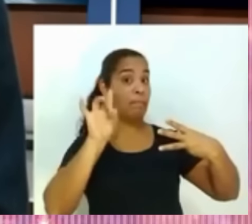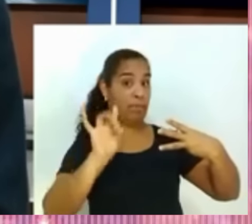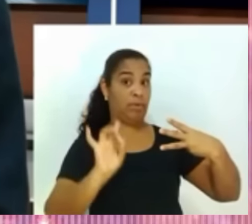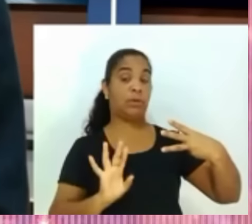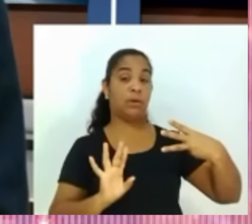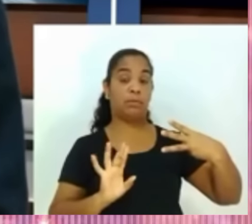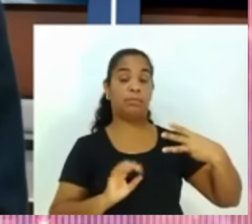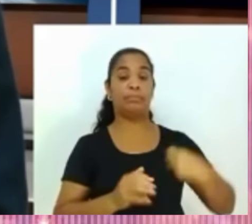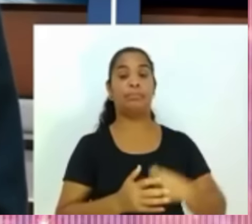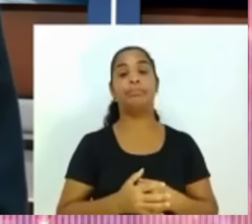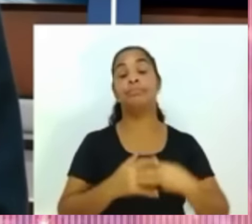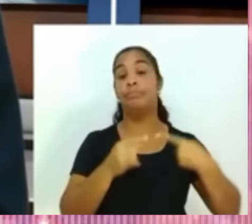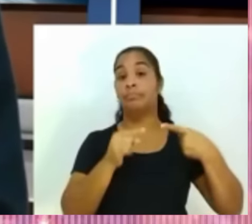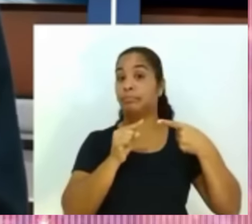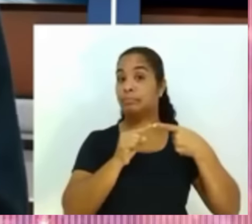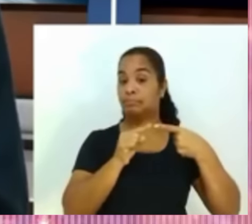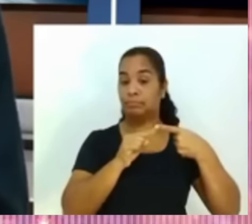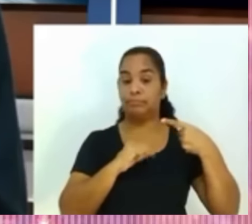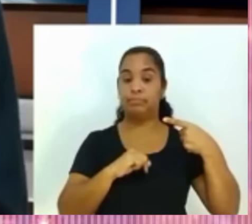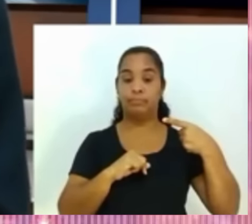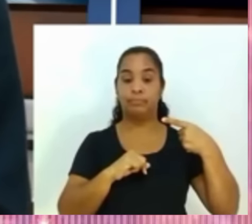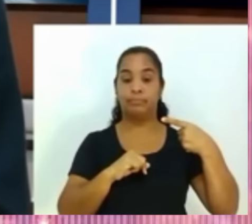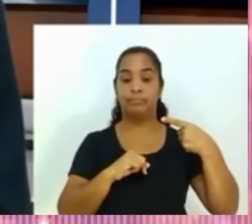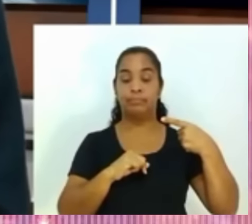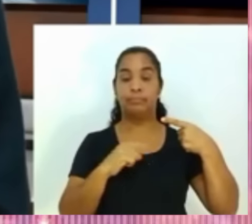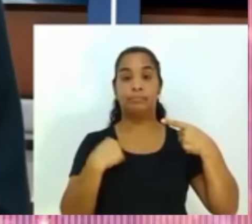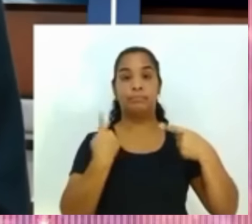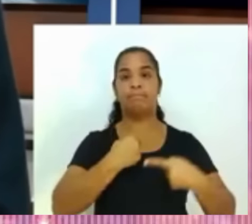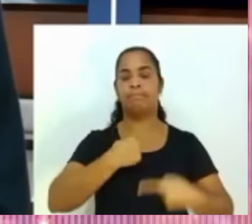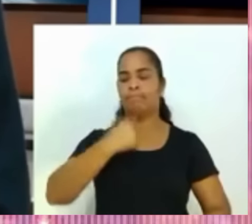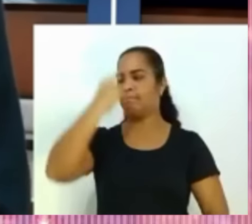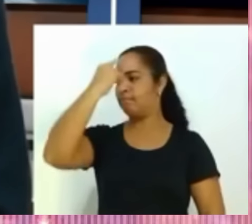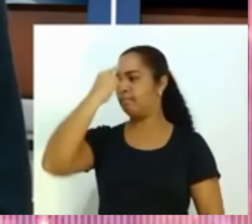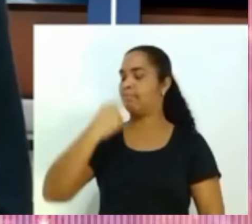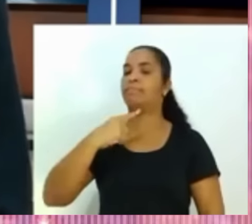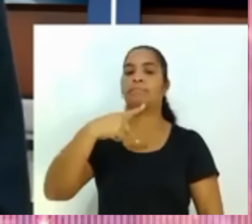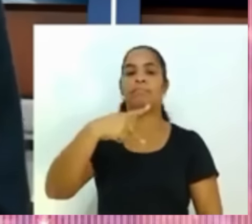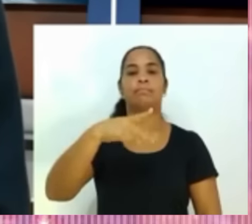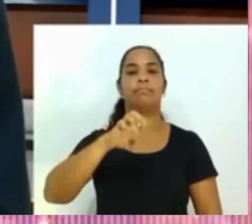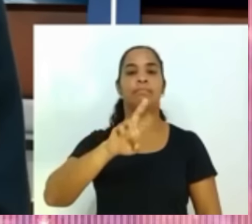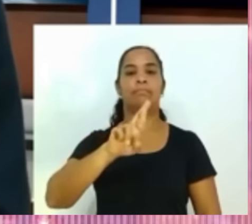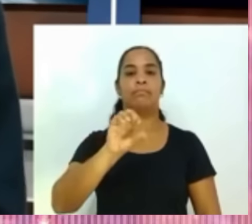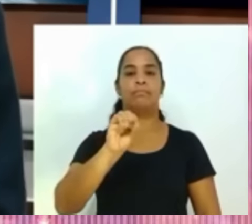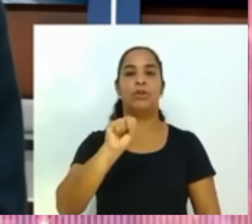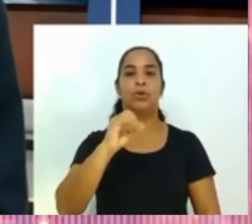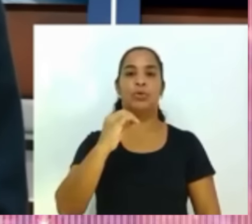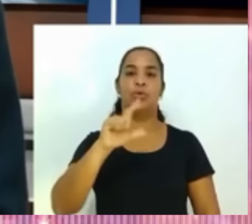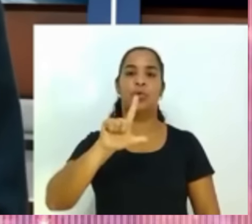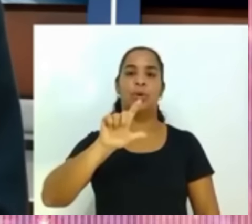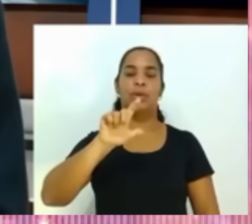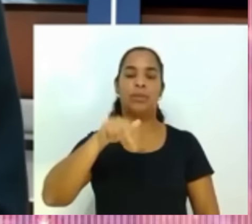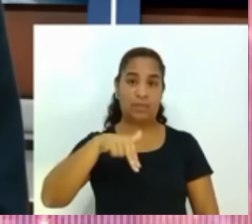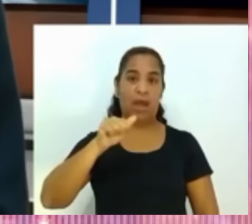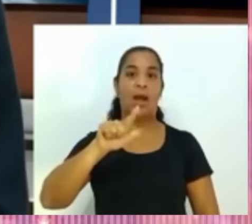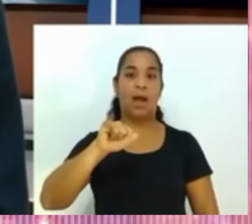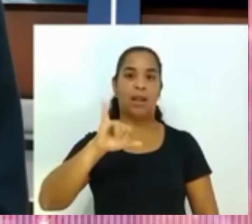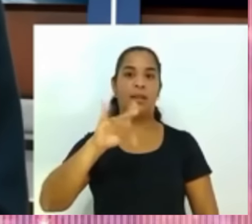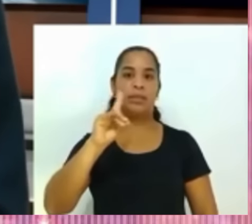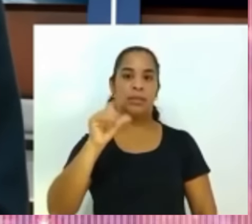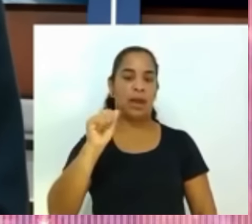o primeiro deles era a personalidade o segundo a propriedade e